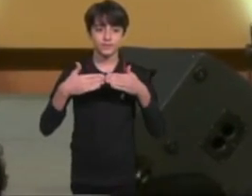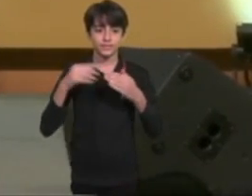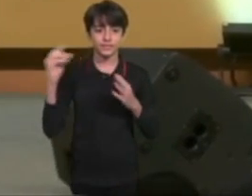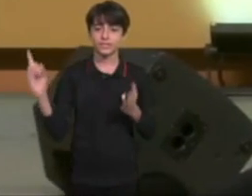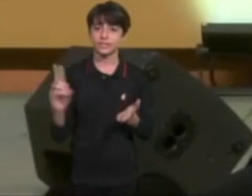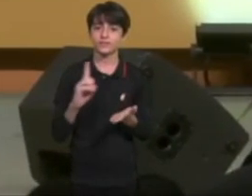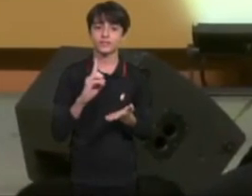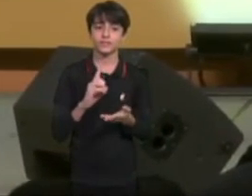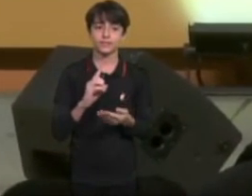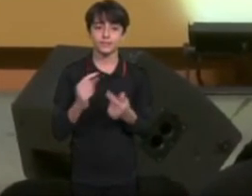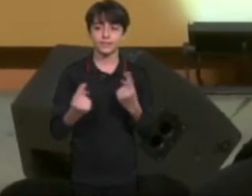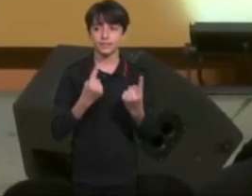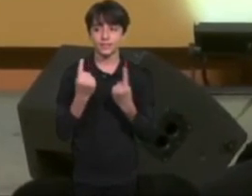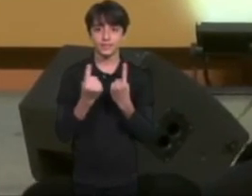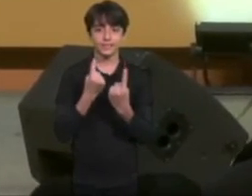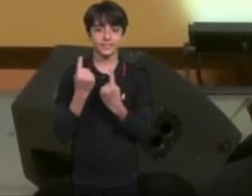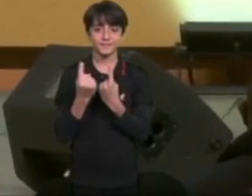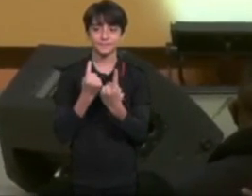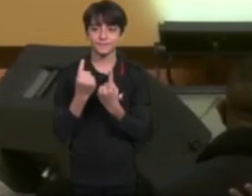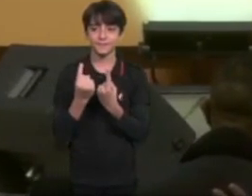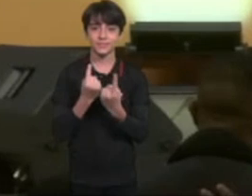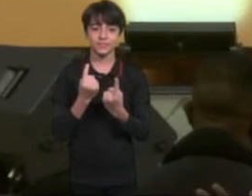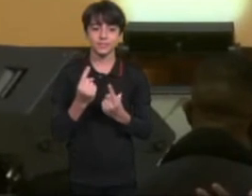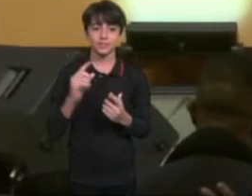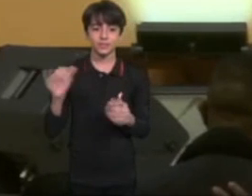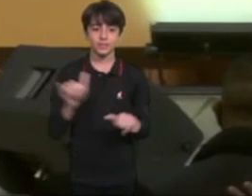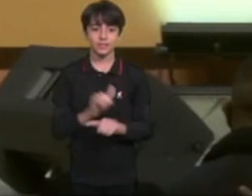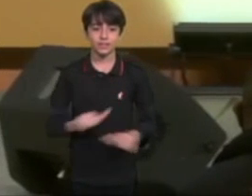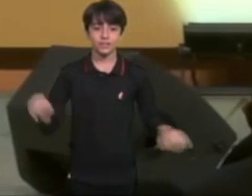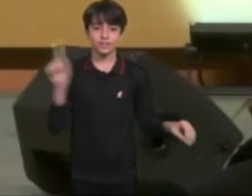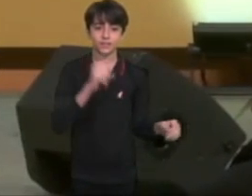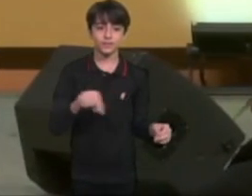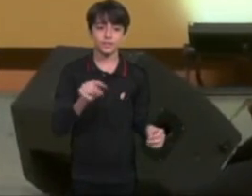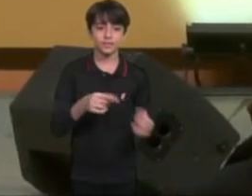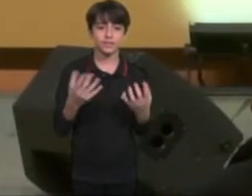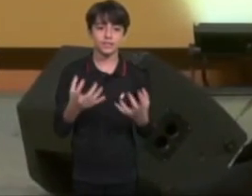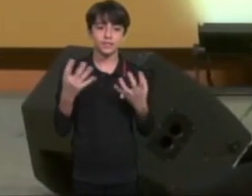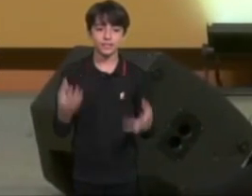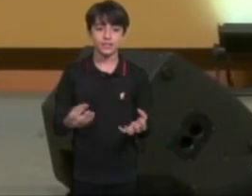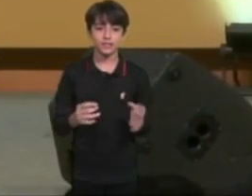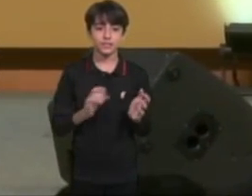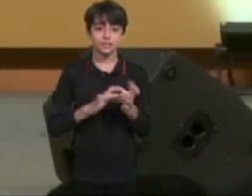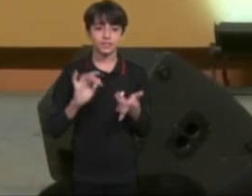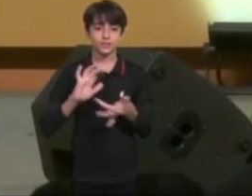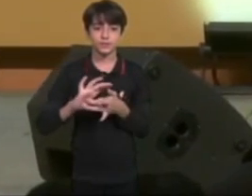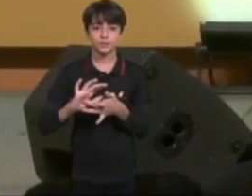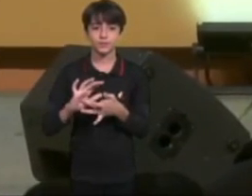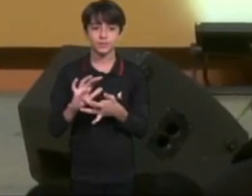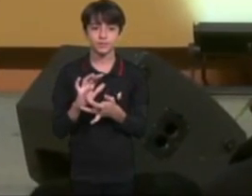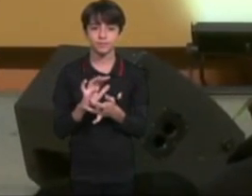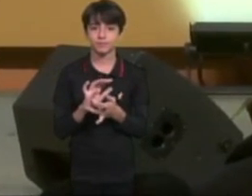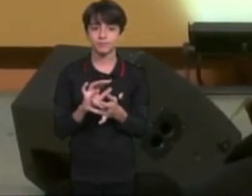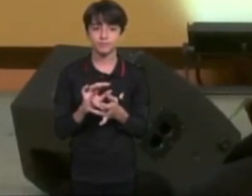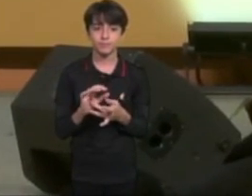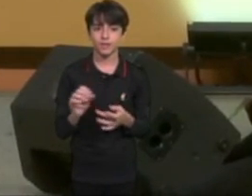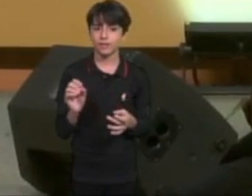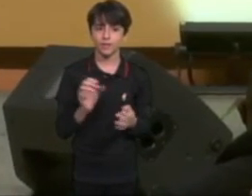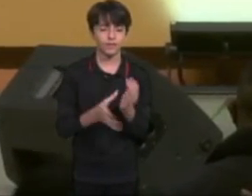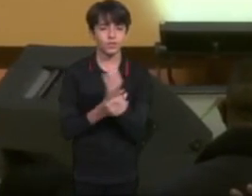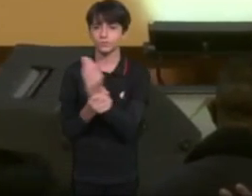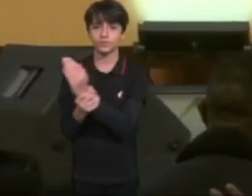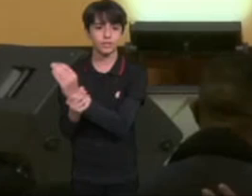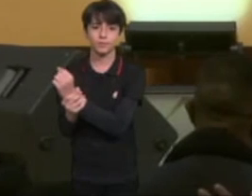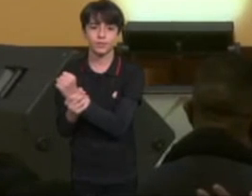frente venha a declarar que você quer Jesus e ninguém vai te puxar pelo braço nem vou